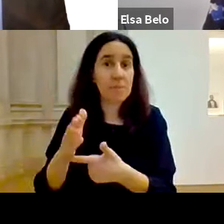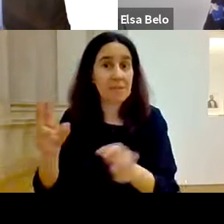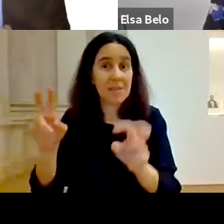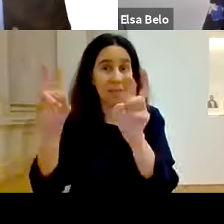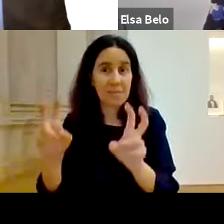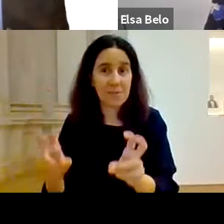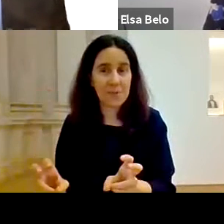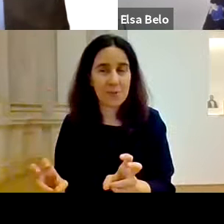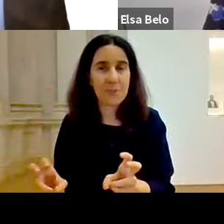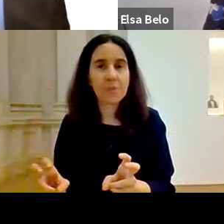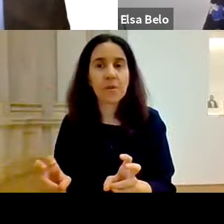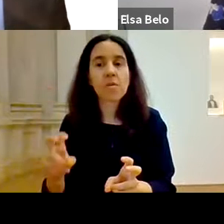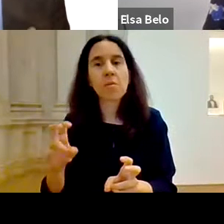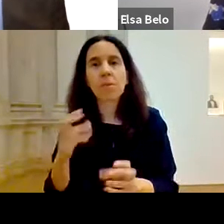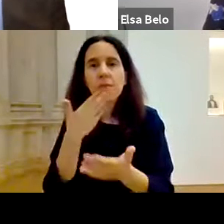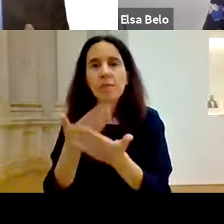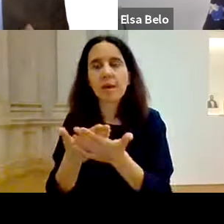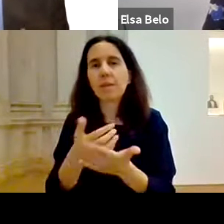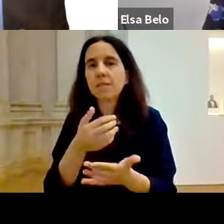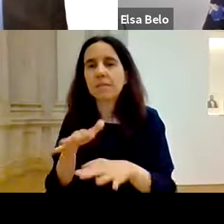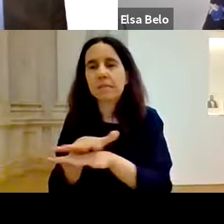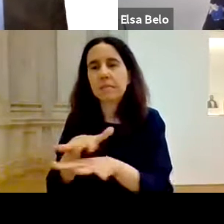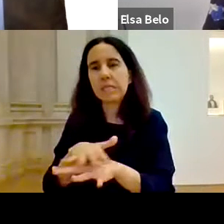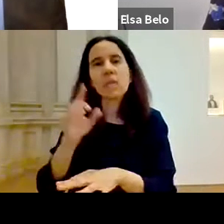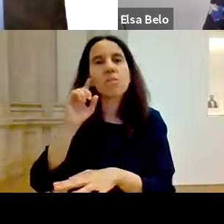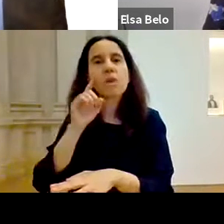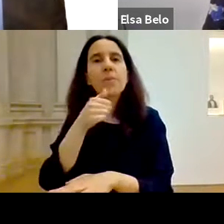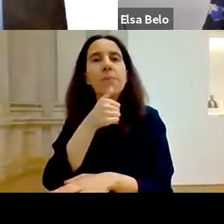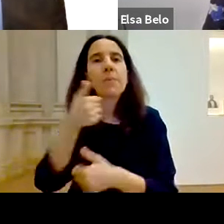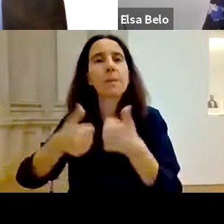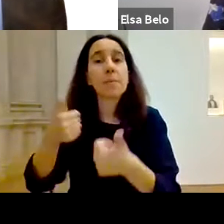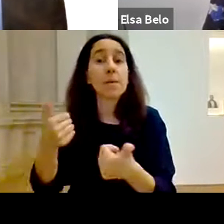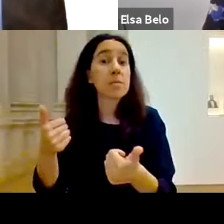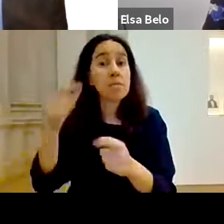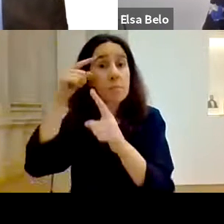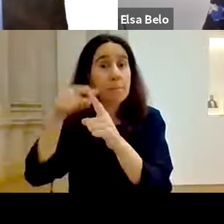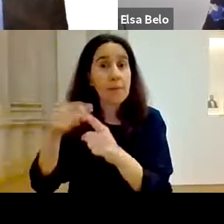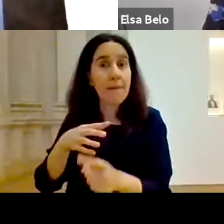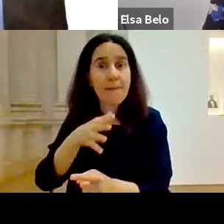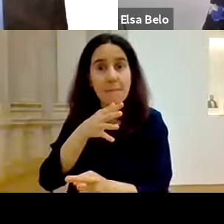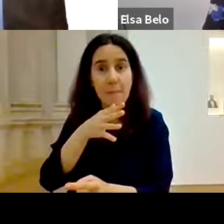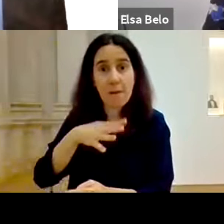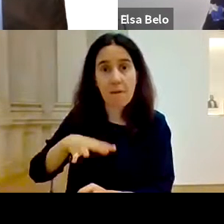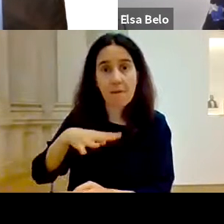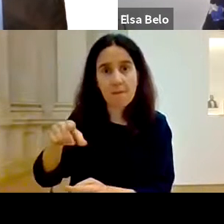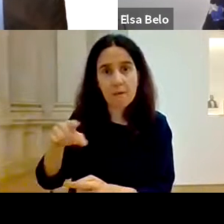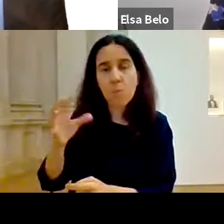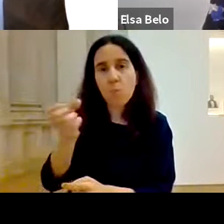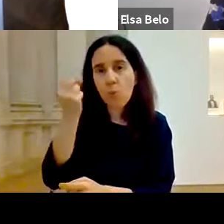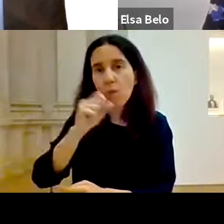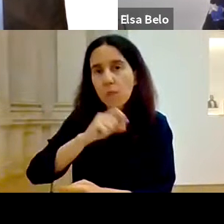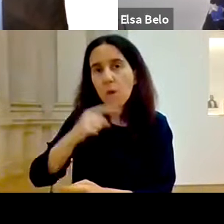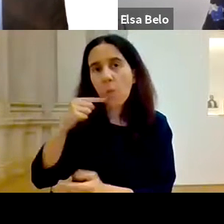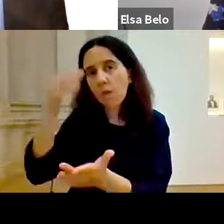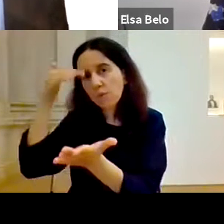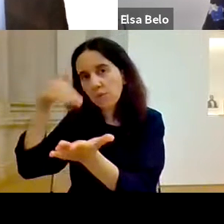que possam desfocar o que verdadeiramente é importante, que é metas ambiciosas, alcançá-las,